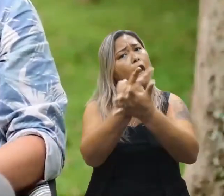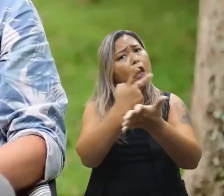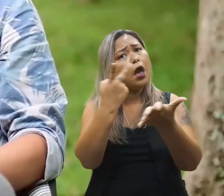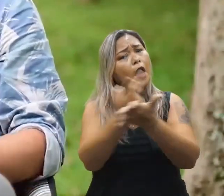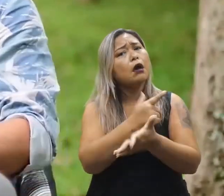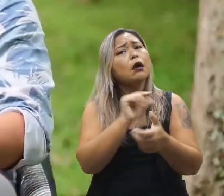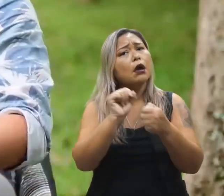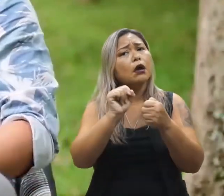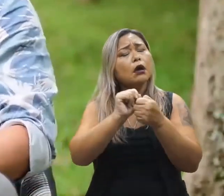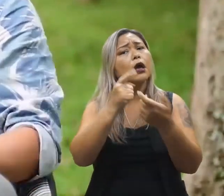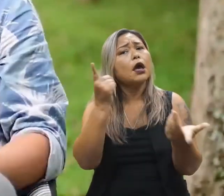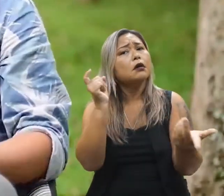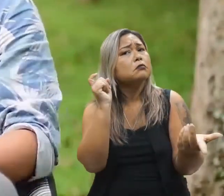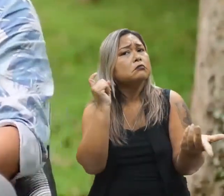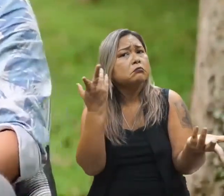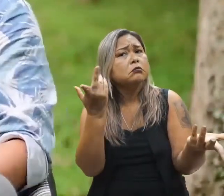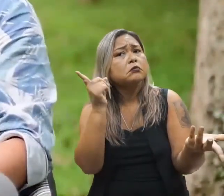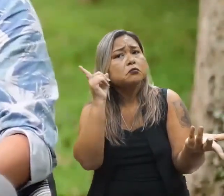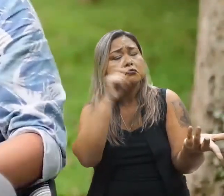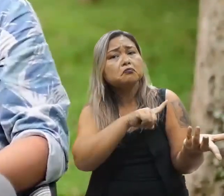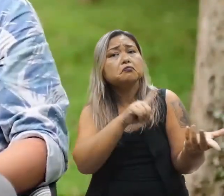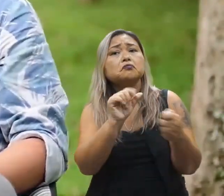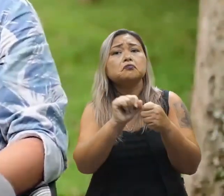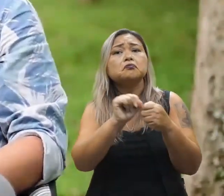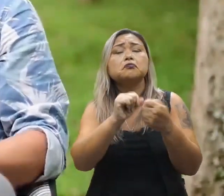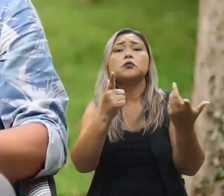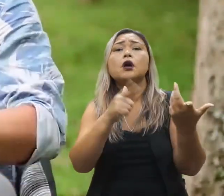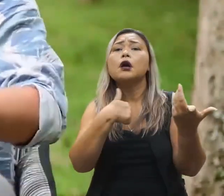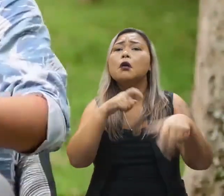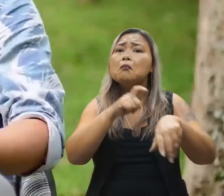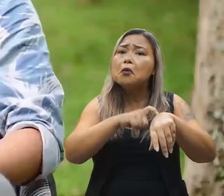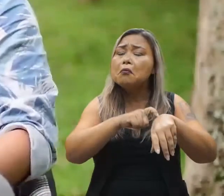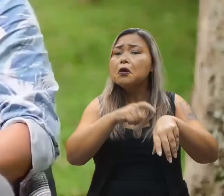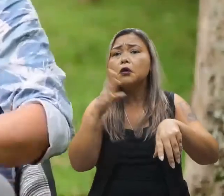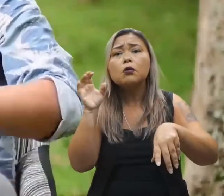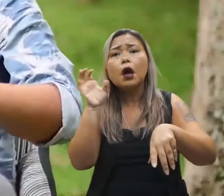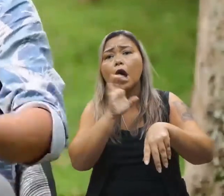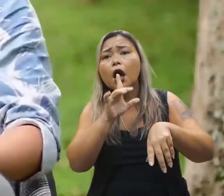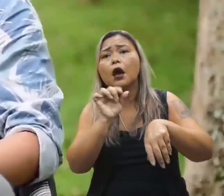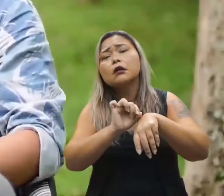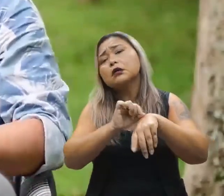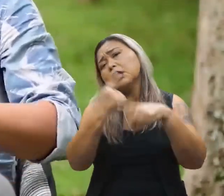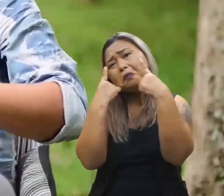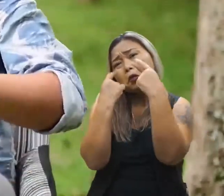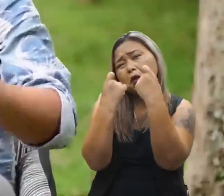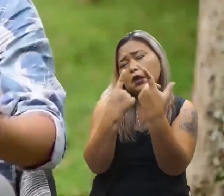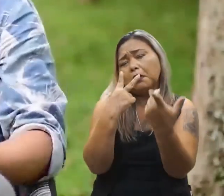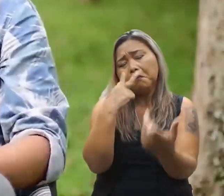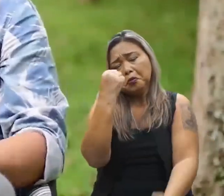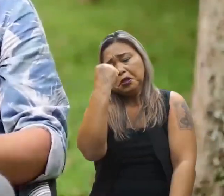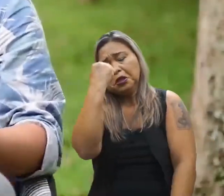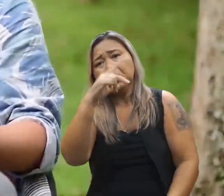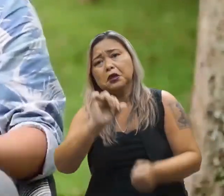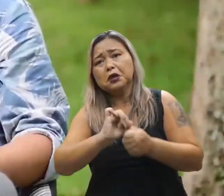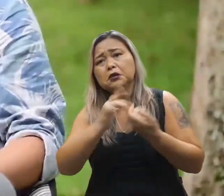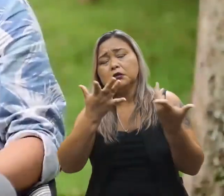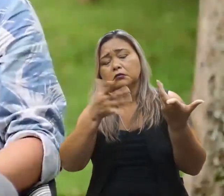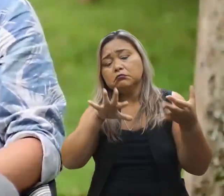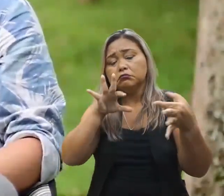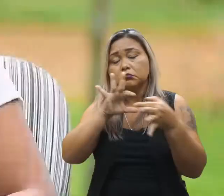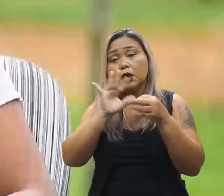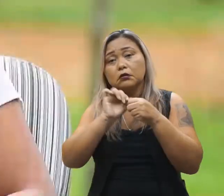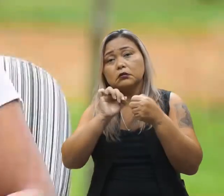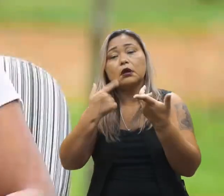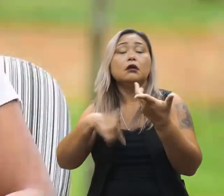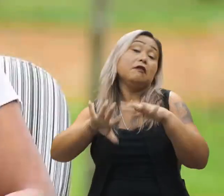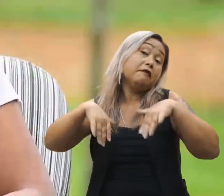grande e a gente compreende que esse é um movimento passageiro mesmo, fruto de interesses, de poder e de conjunturas conservadoras,